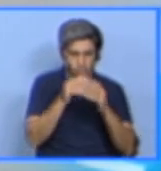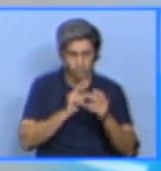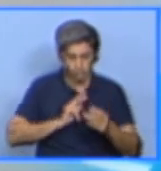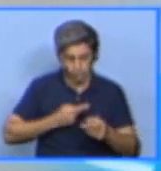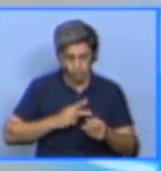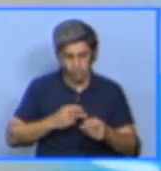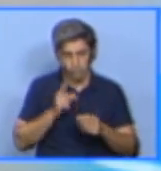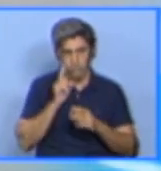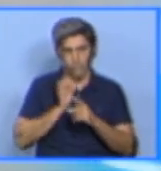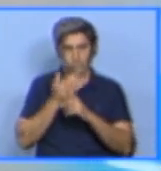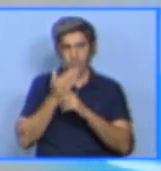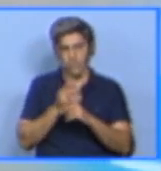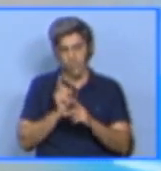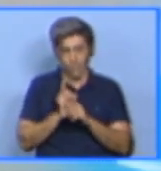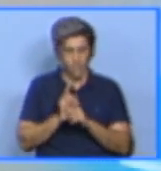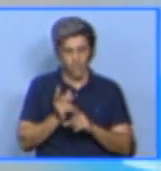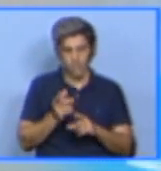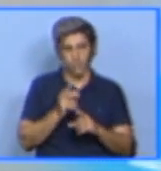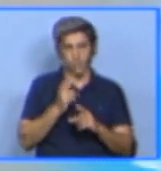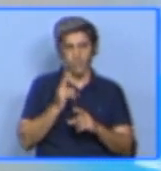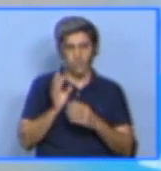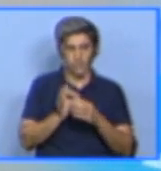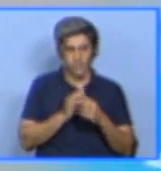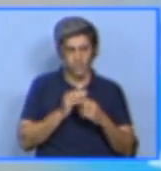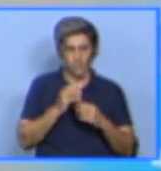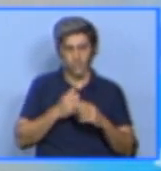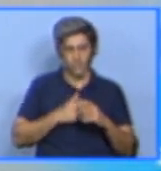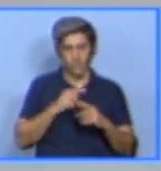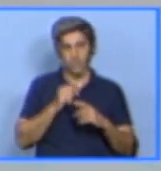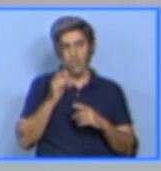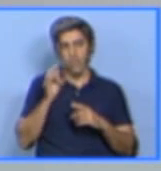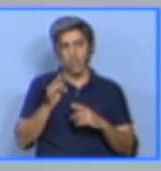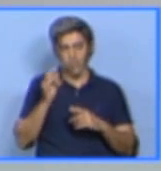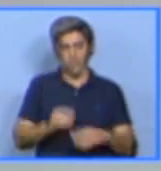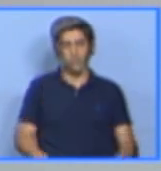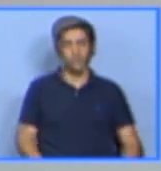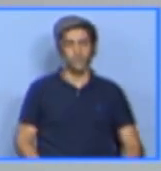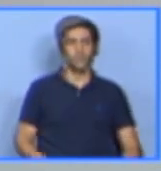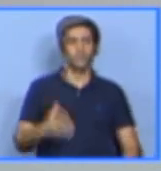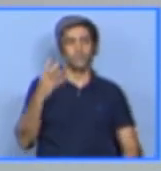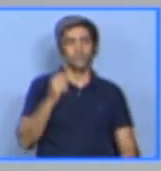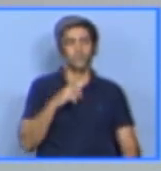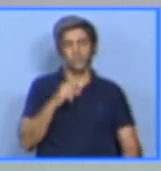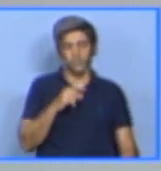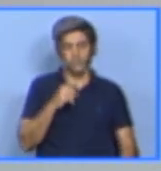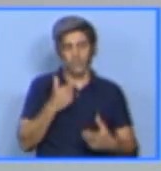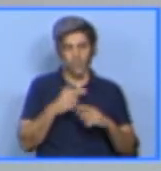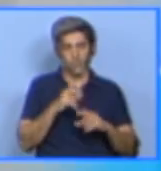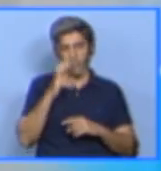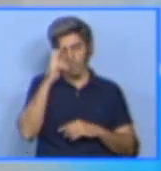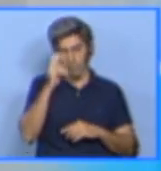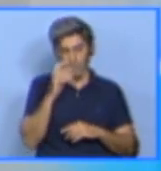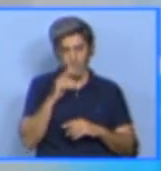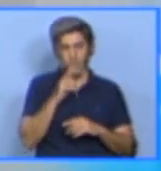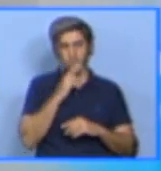como Nossa Senhora pediu, quer no universo católico, quer entre os ortodoxos. E trazer, enfim, a peregrinação de língua russa a Fátima